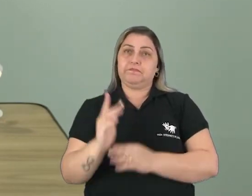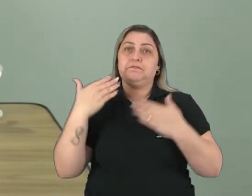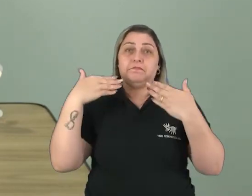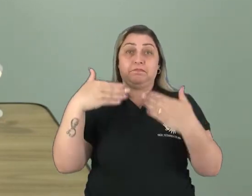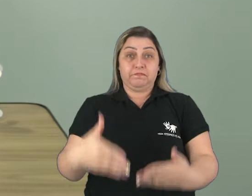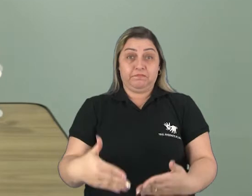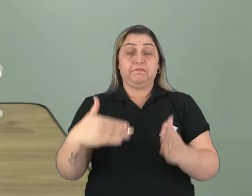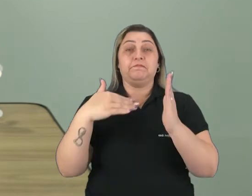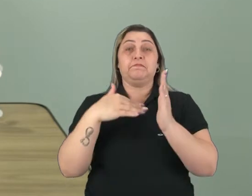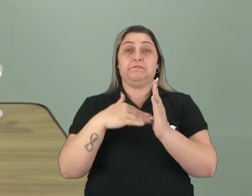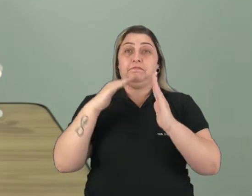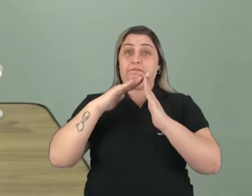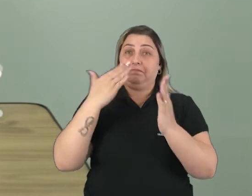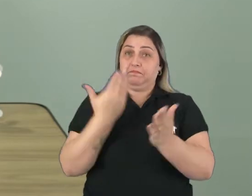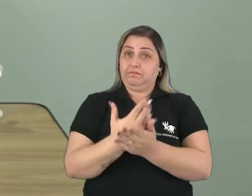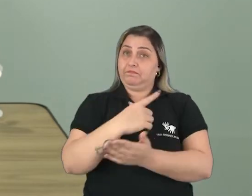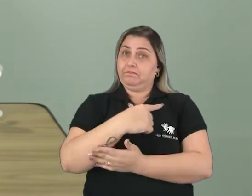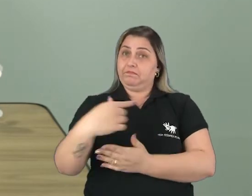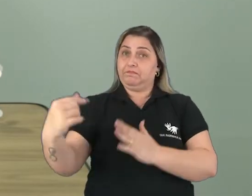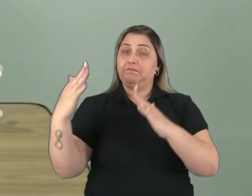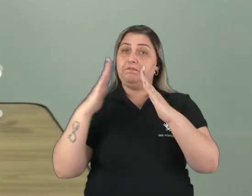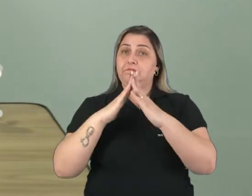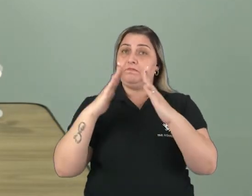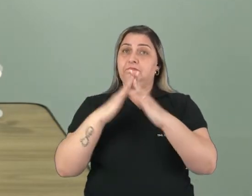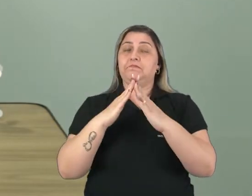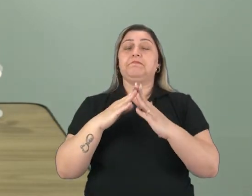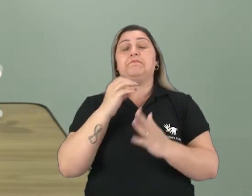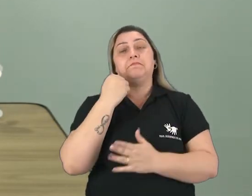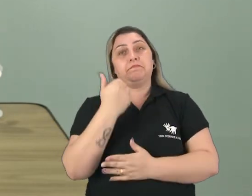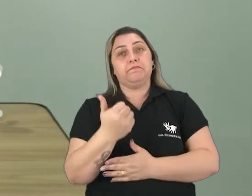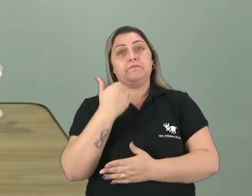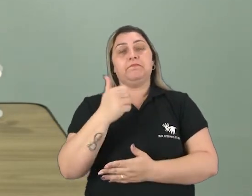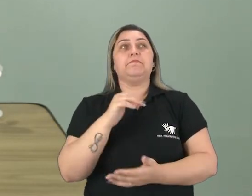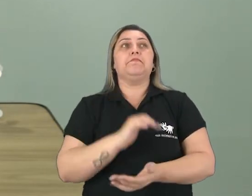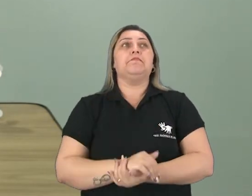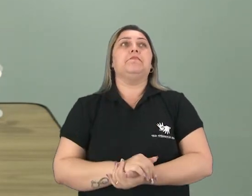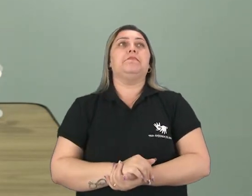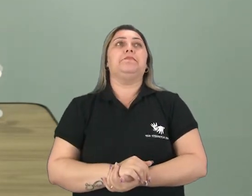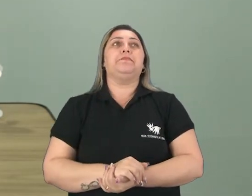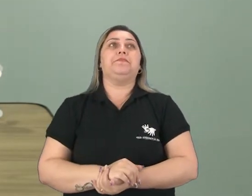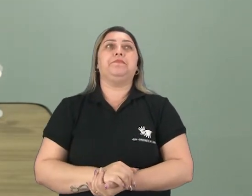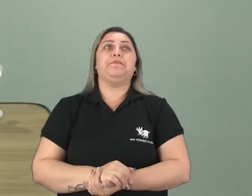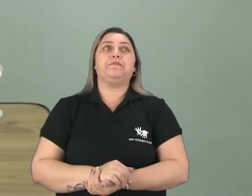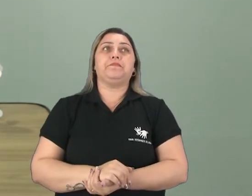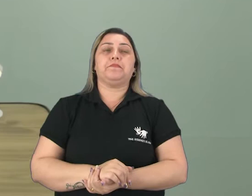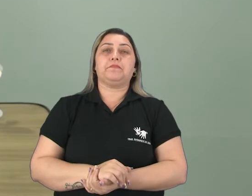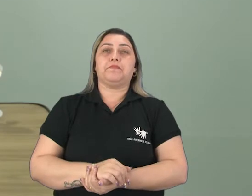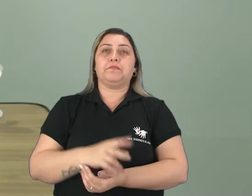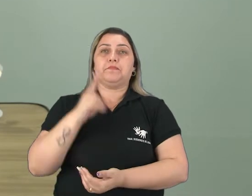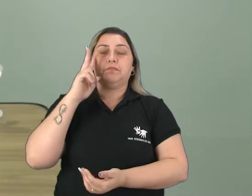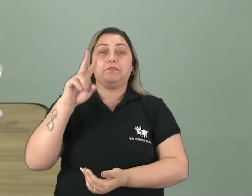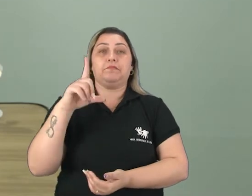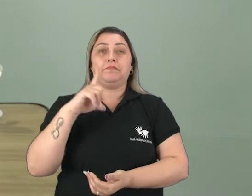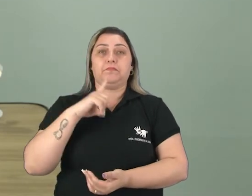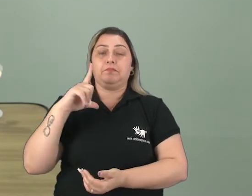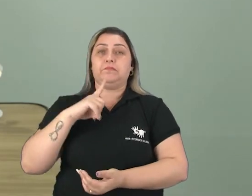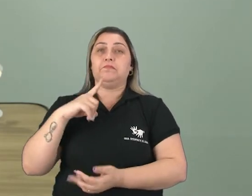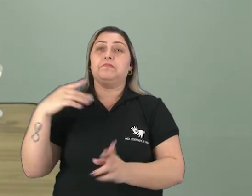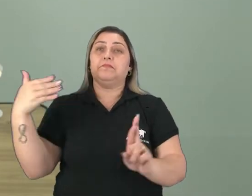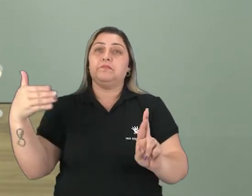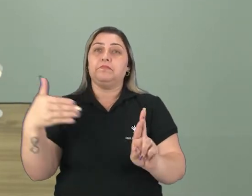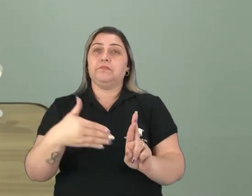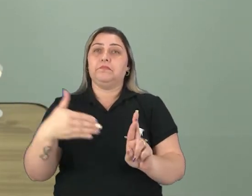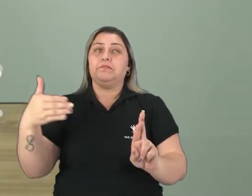chegar até a escola saindo de casa? Muito bem, então vamos. Vimos que tem pontos de